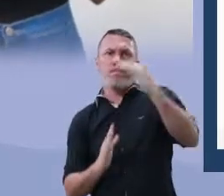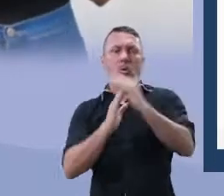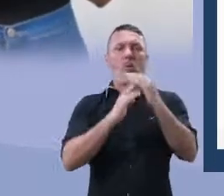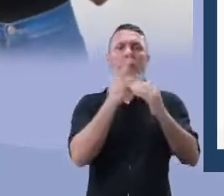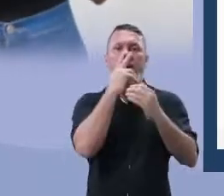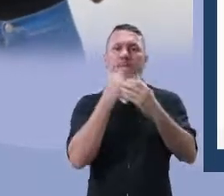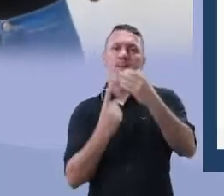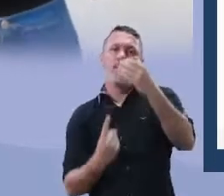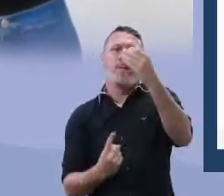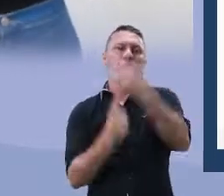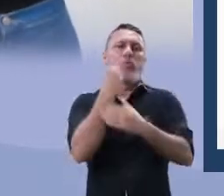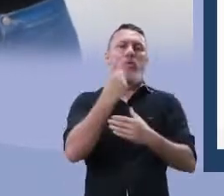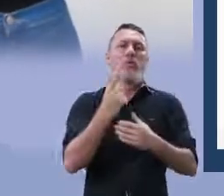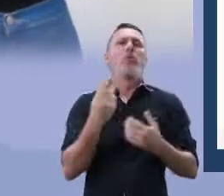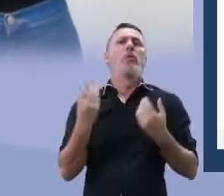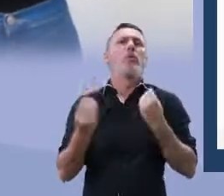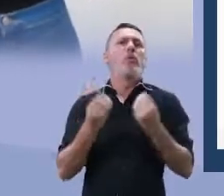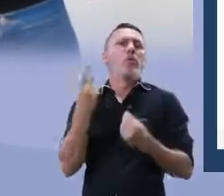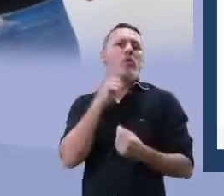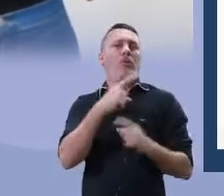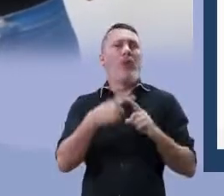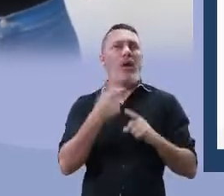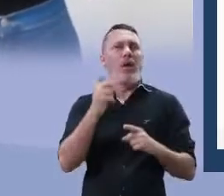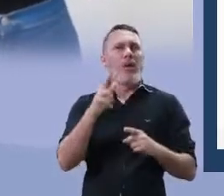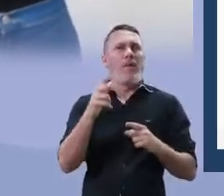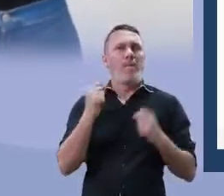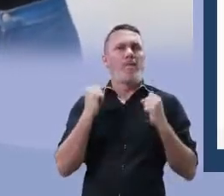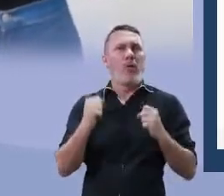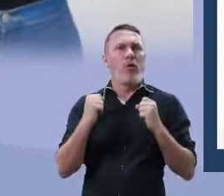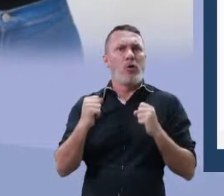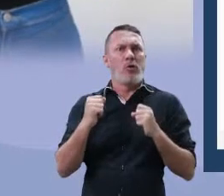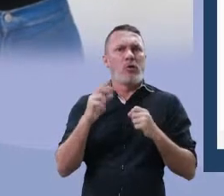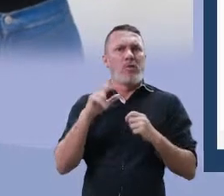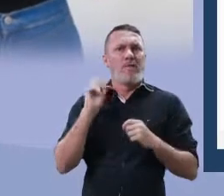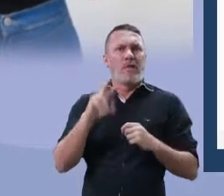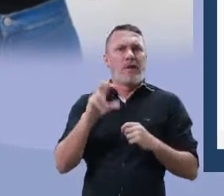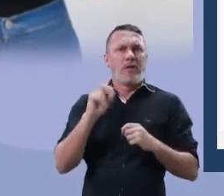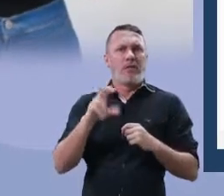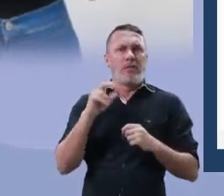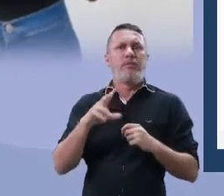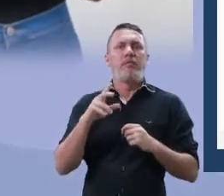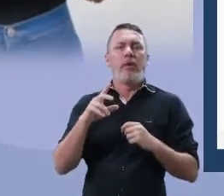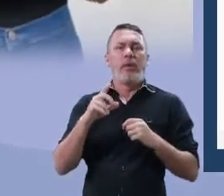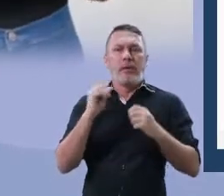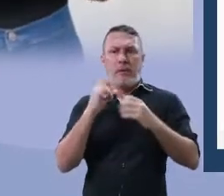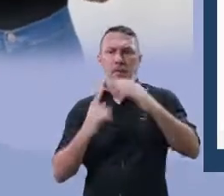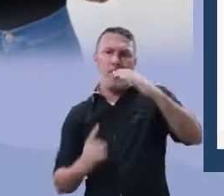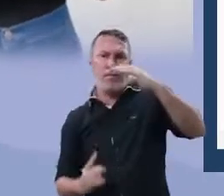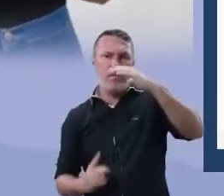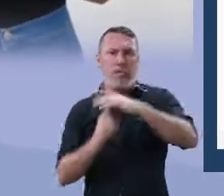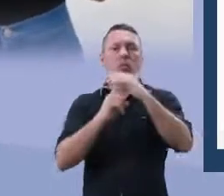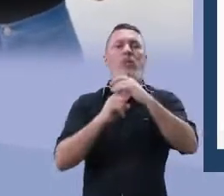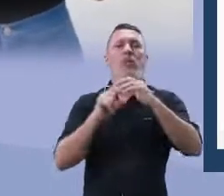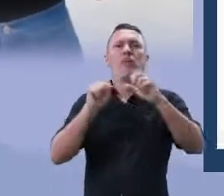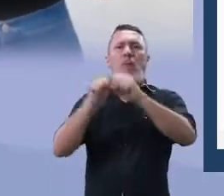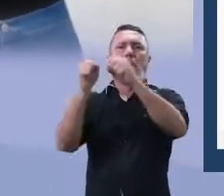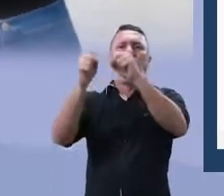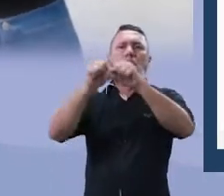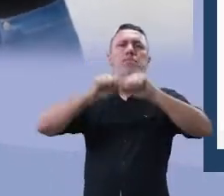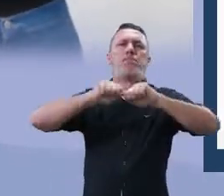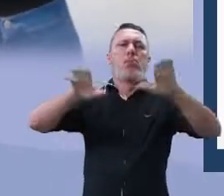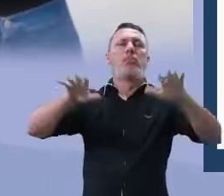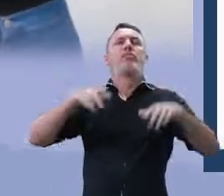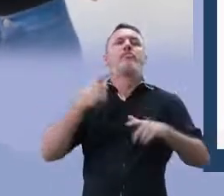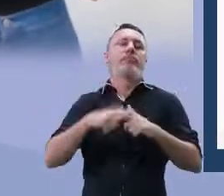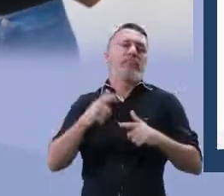desse CFC, ele se une ali a essa molécula do ozônio. Como o ozônio ele é muito instável, ele se quebra